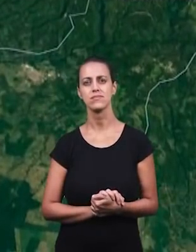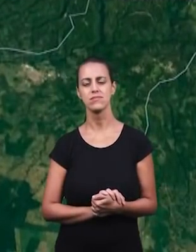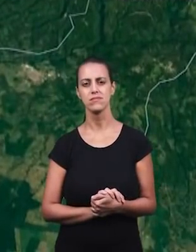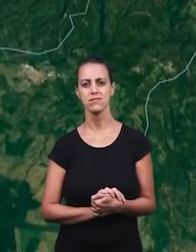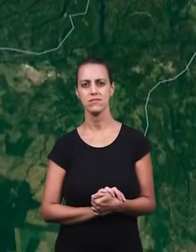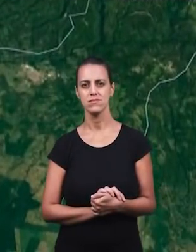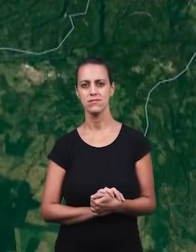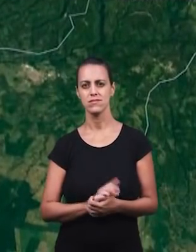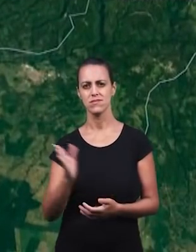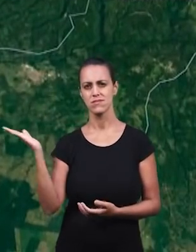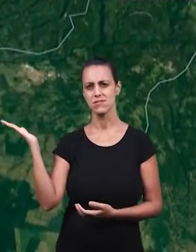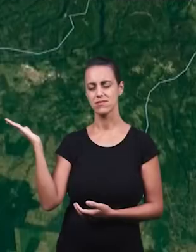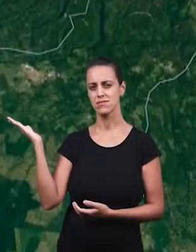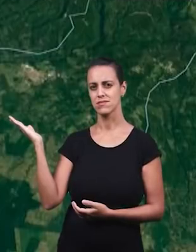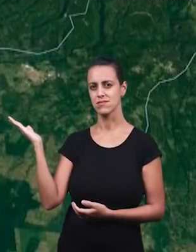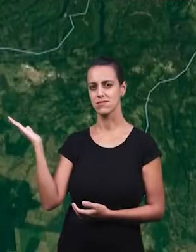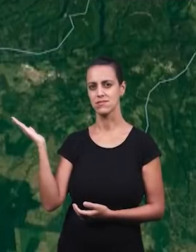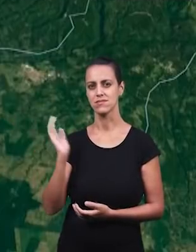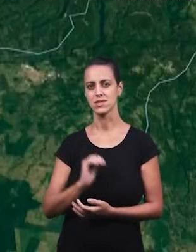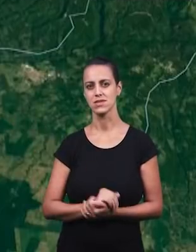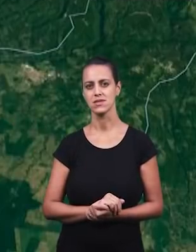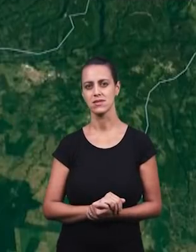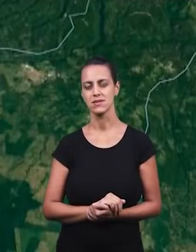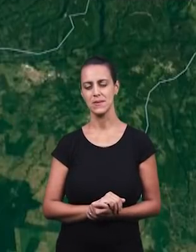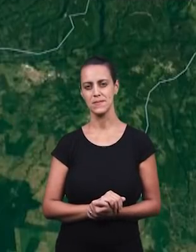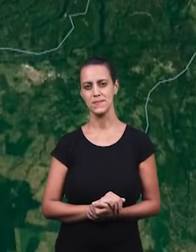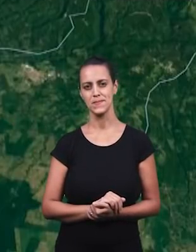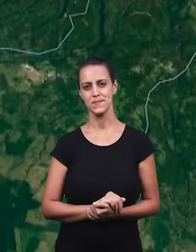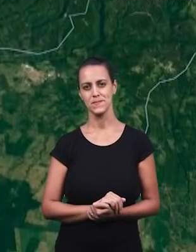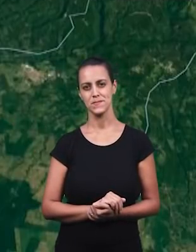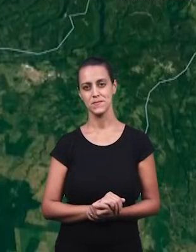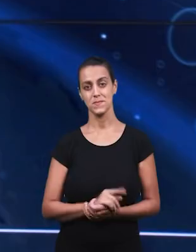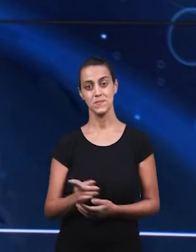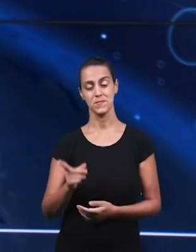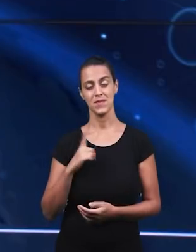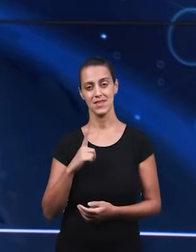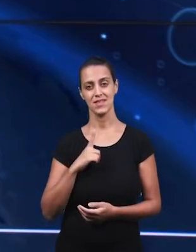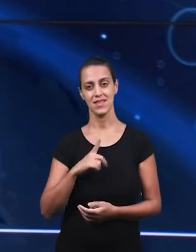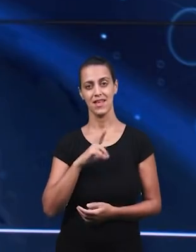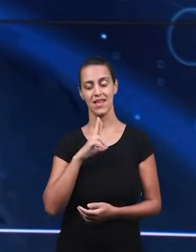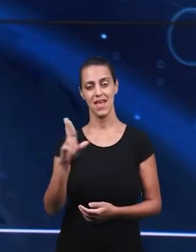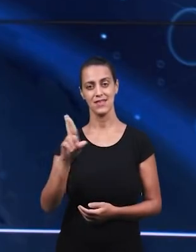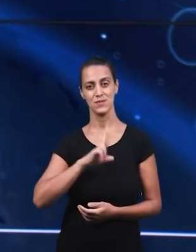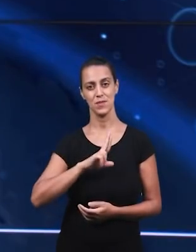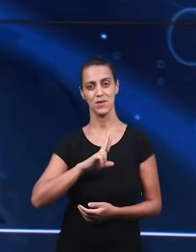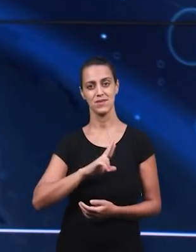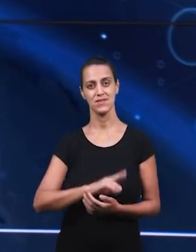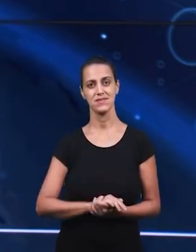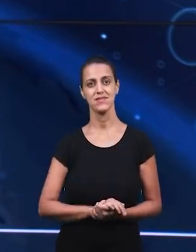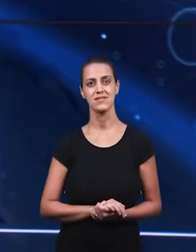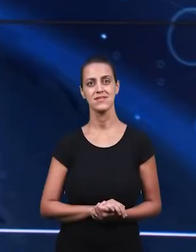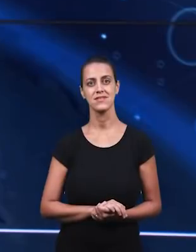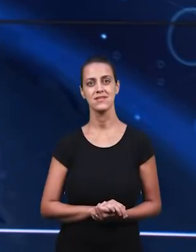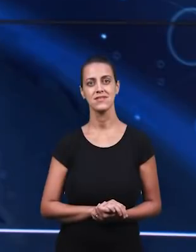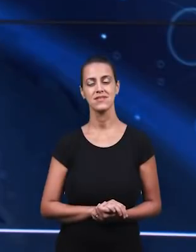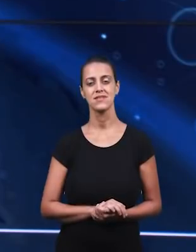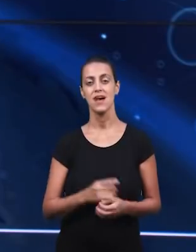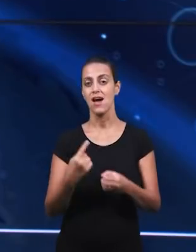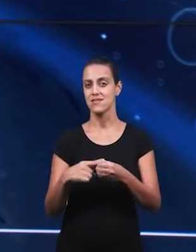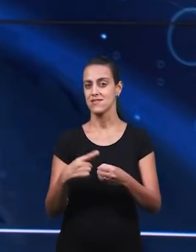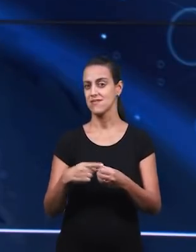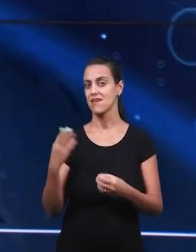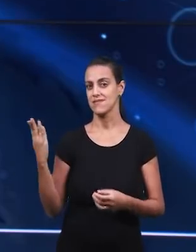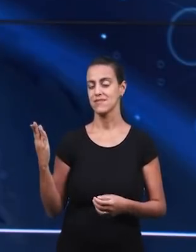de Chiapas. E ali nós vamos obter essa resposta da nossa irmã. Nós vamos ali na cidade de